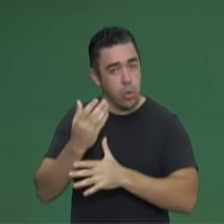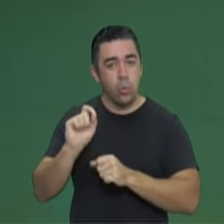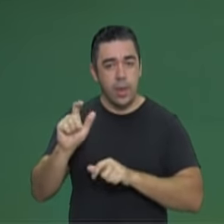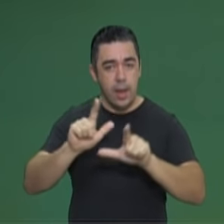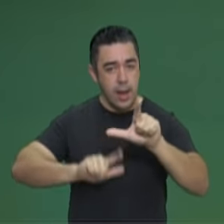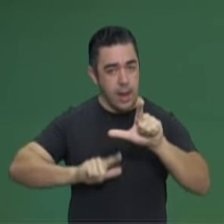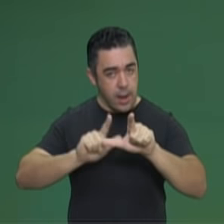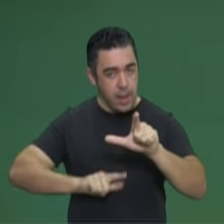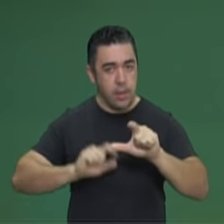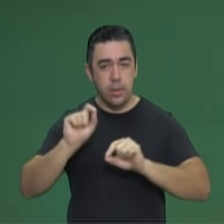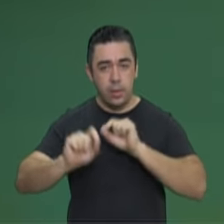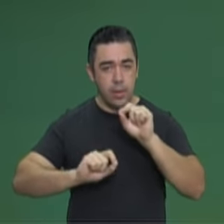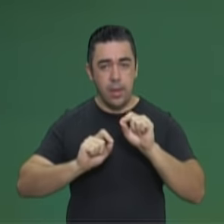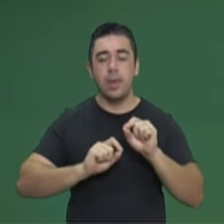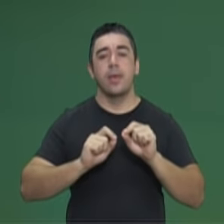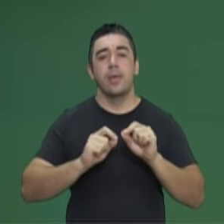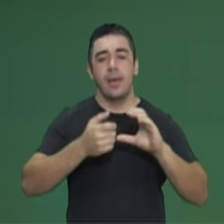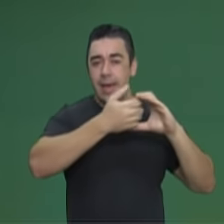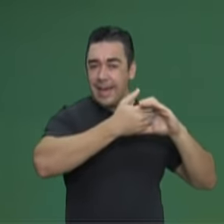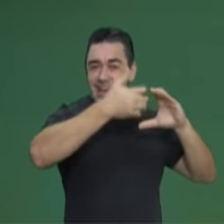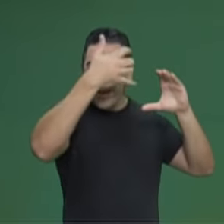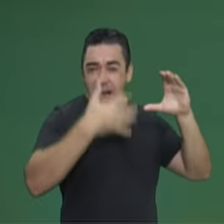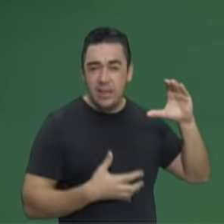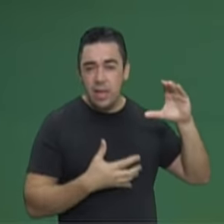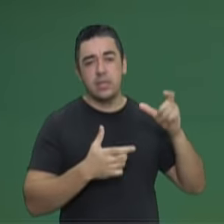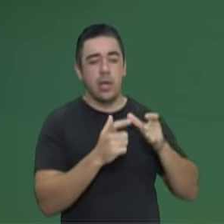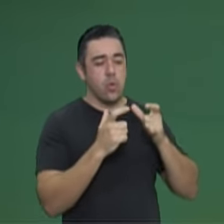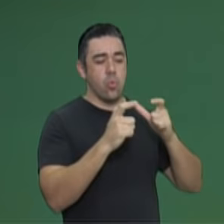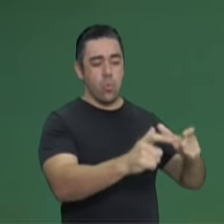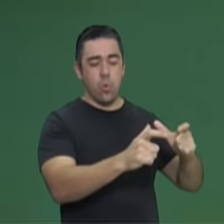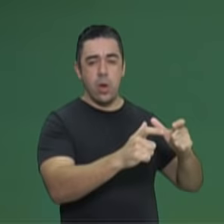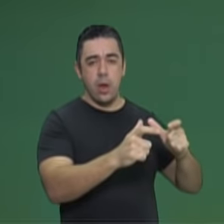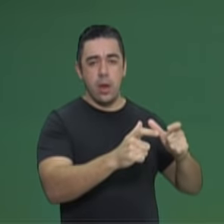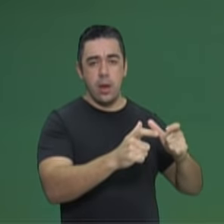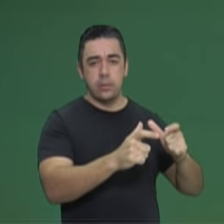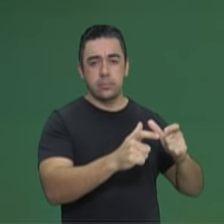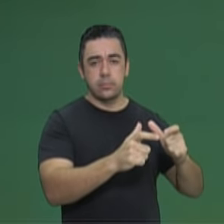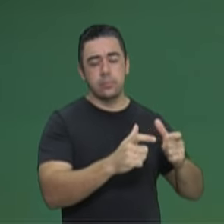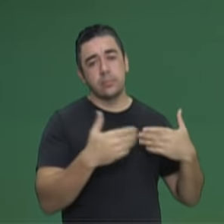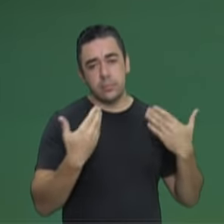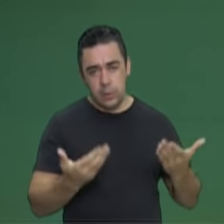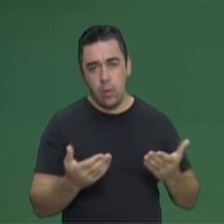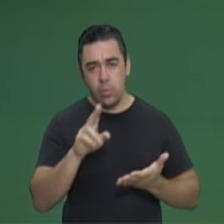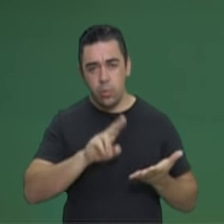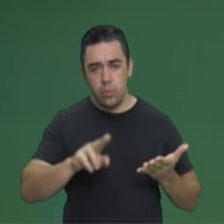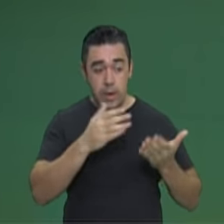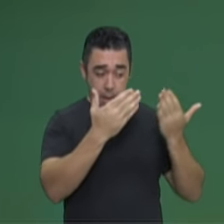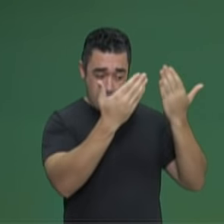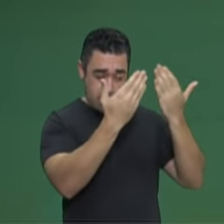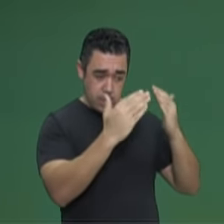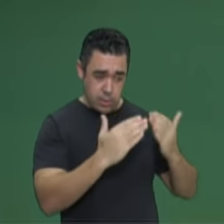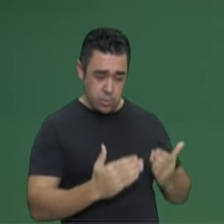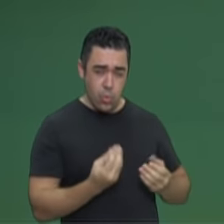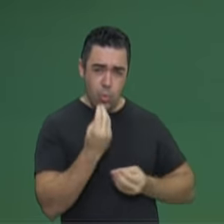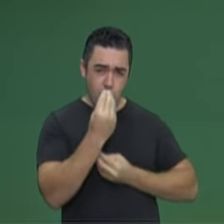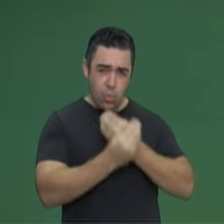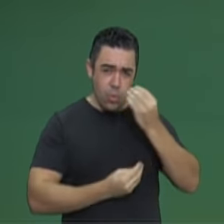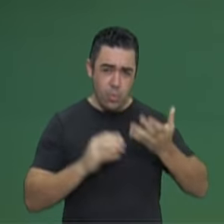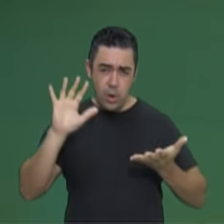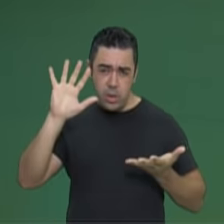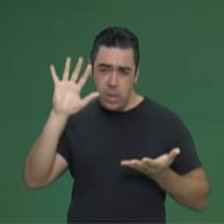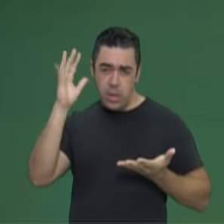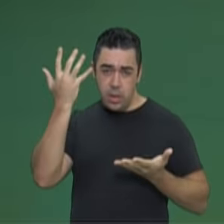se referir a características climáticas de determinados lugares. Então ele analisou como era o clima em